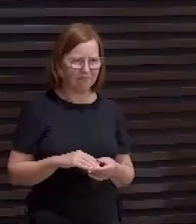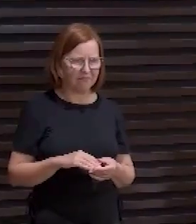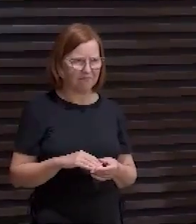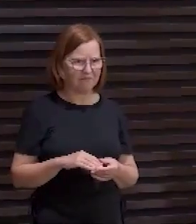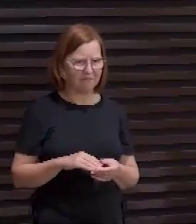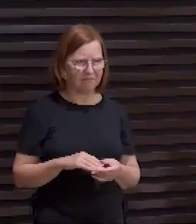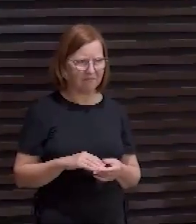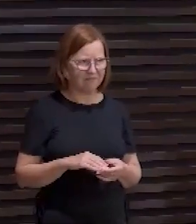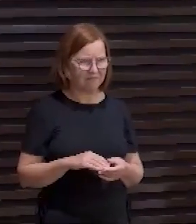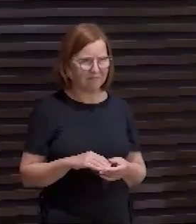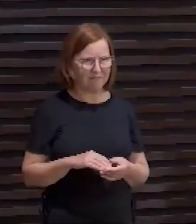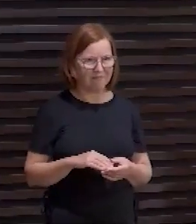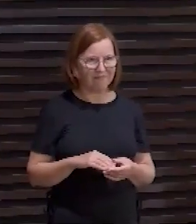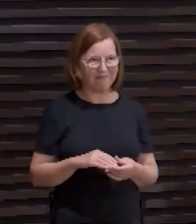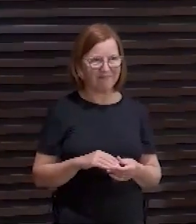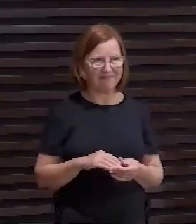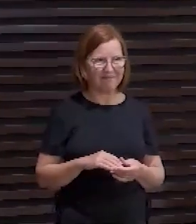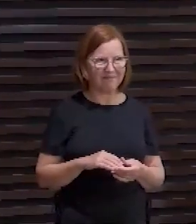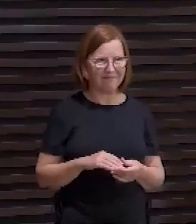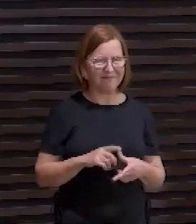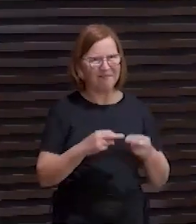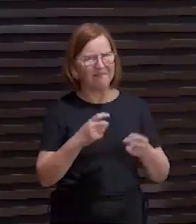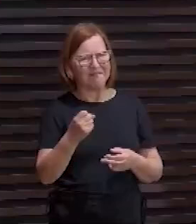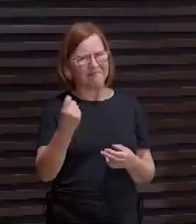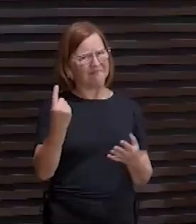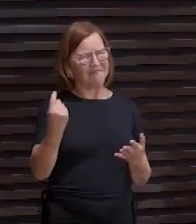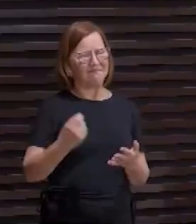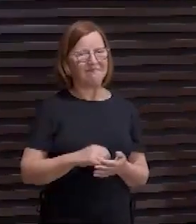Porque ele fala assim, volta um pouquinho aqui.